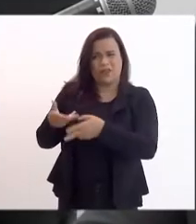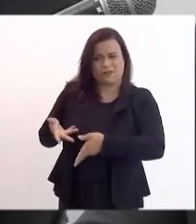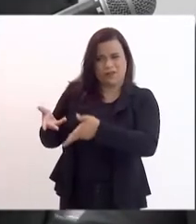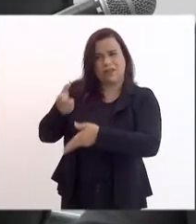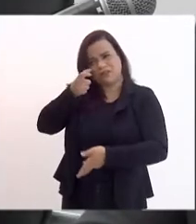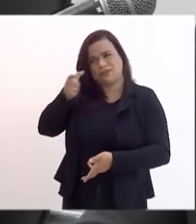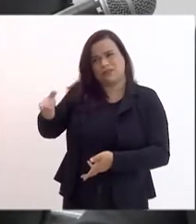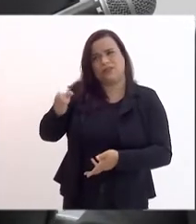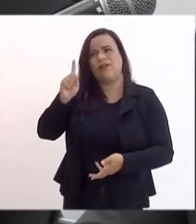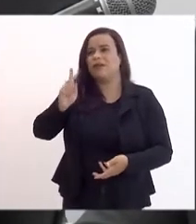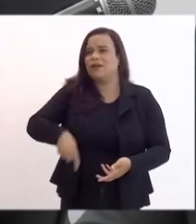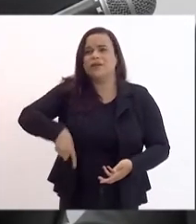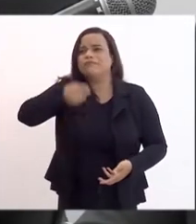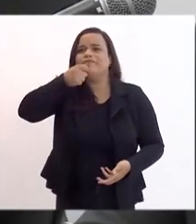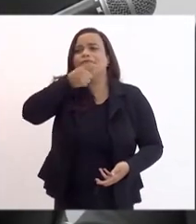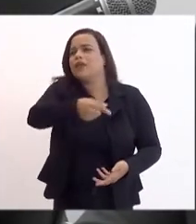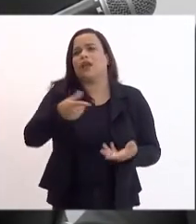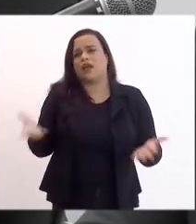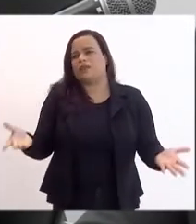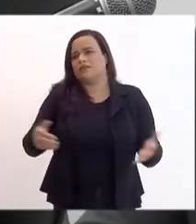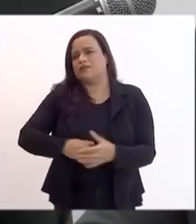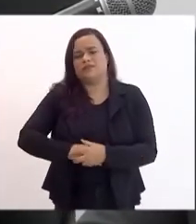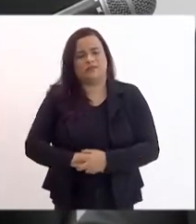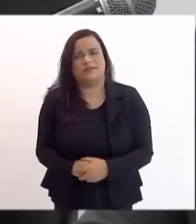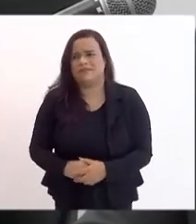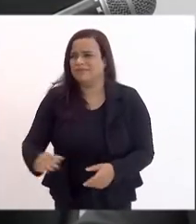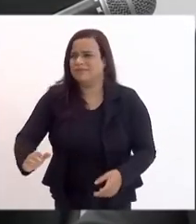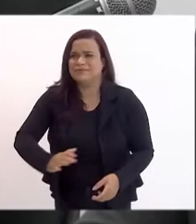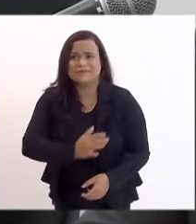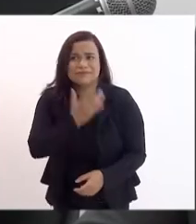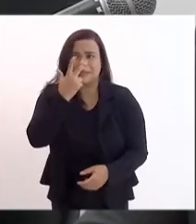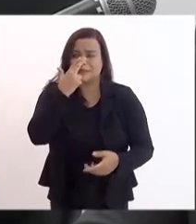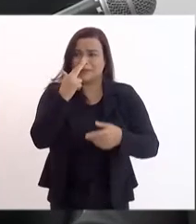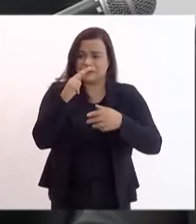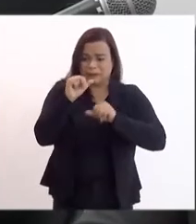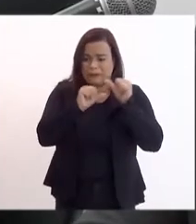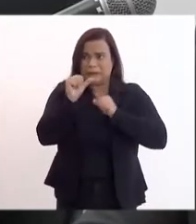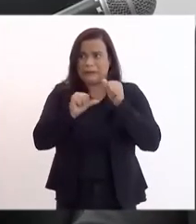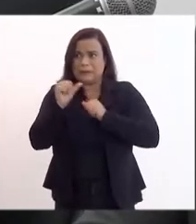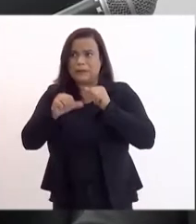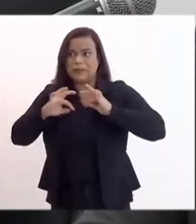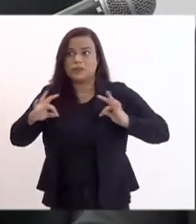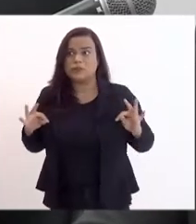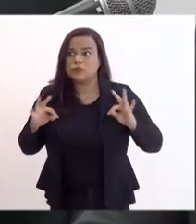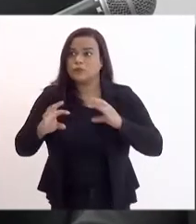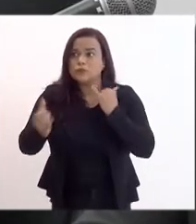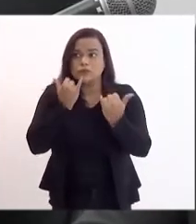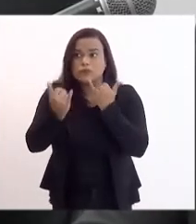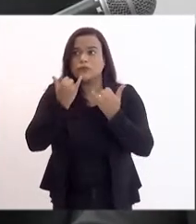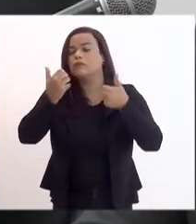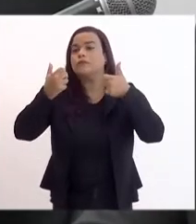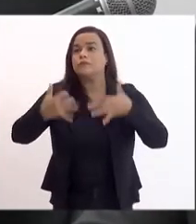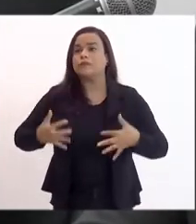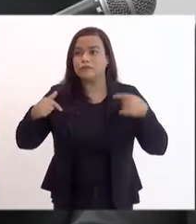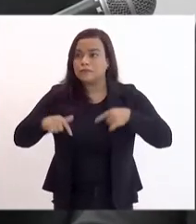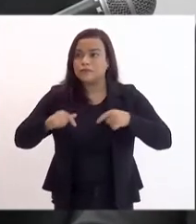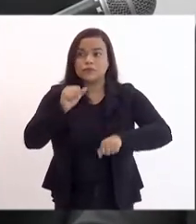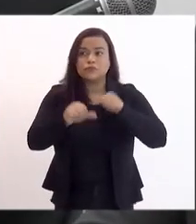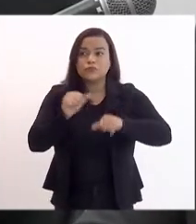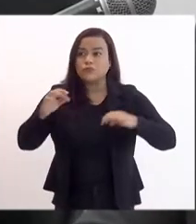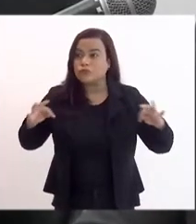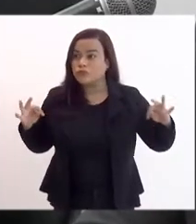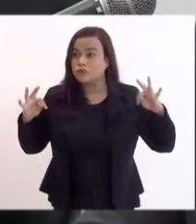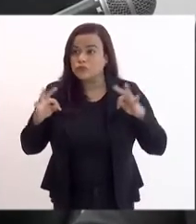É uma piada. Deturpou todas as informações que foram ditas aqui. Todas.